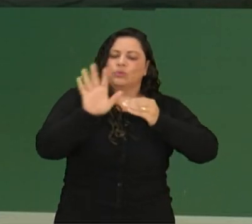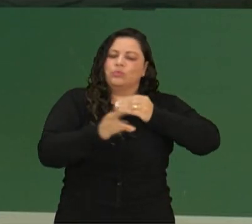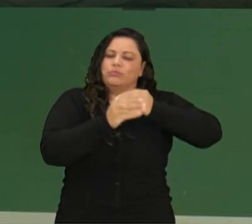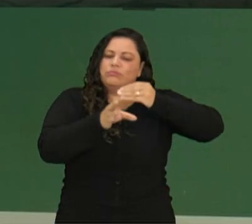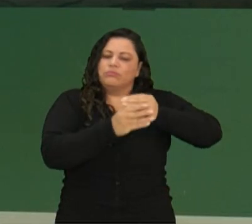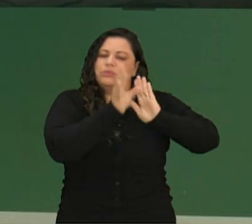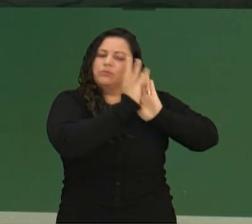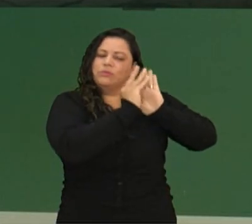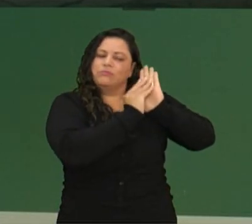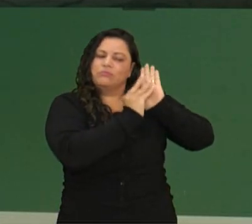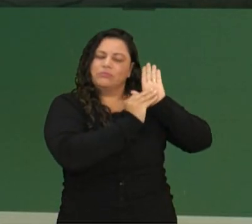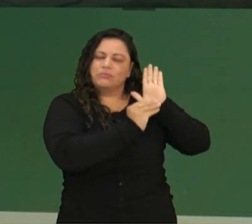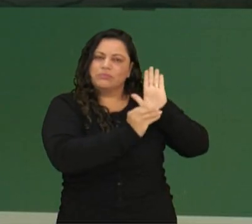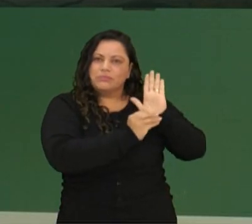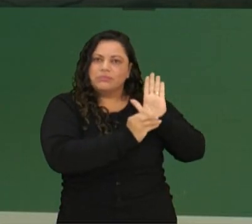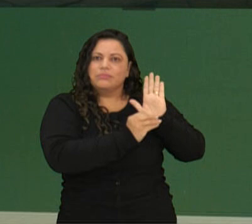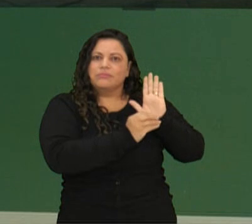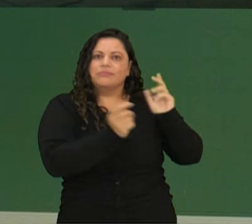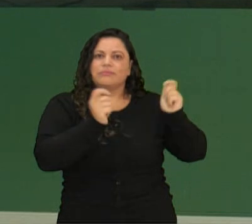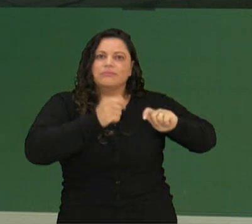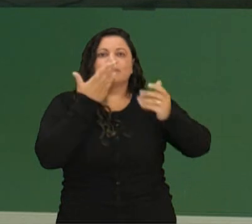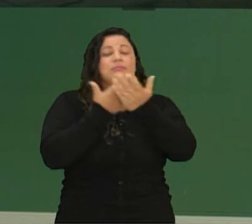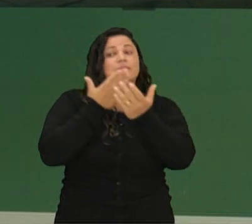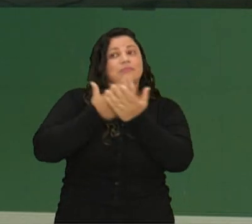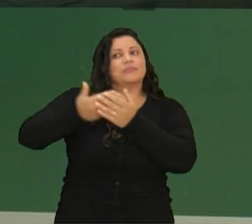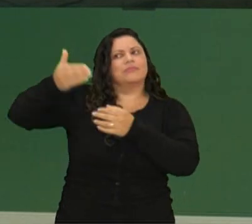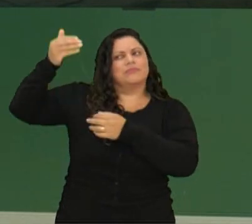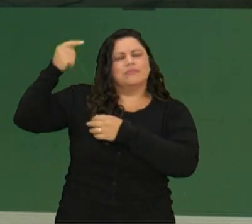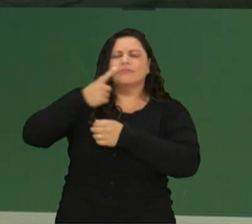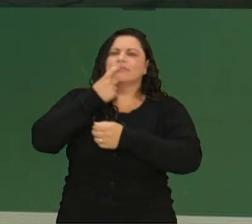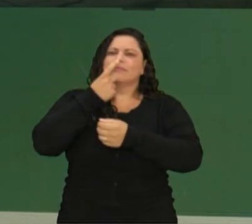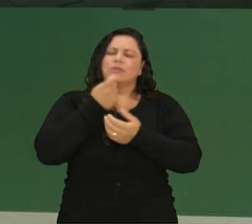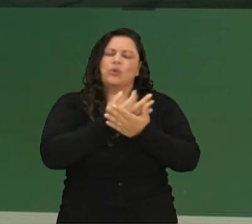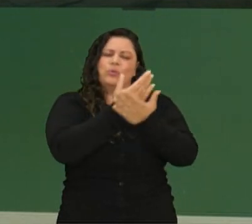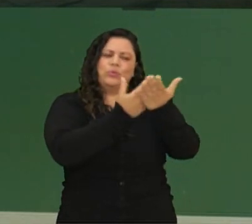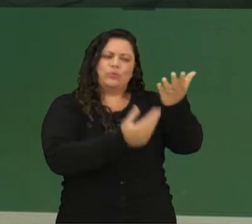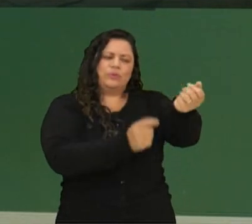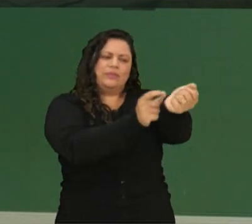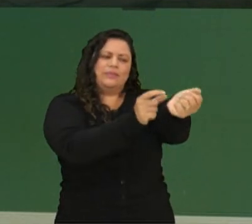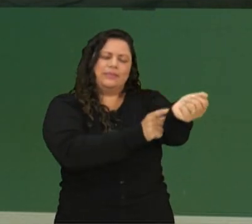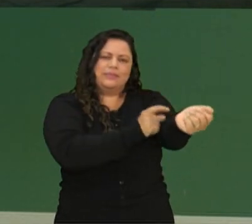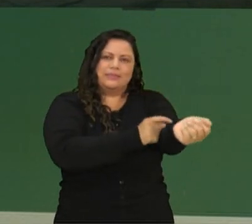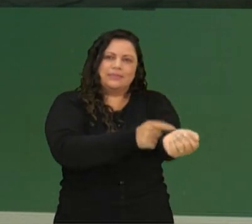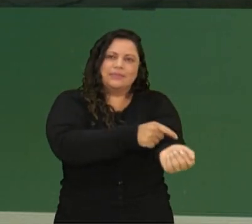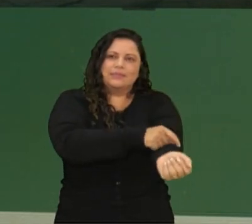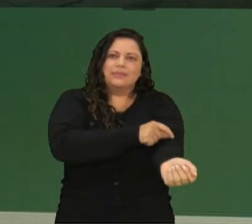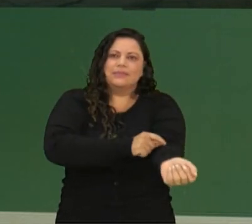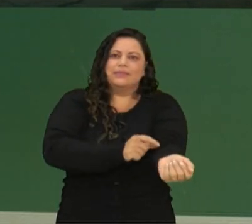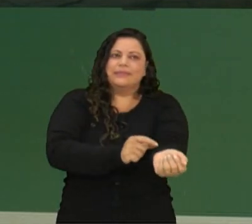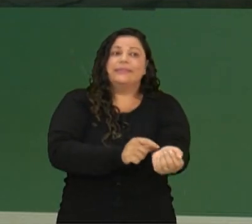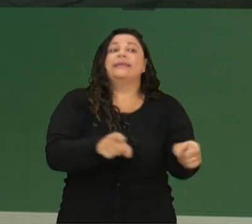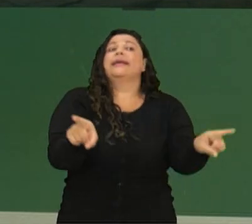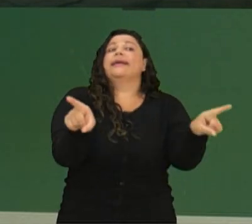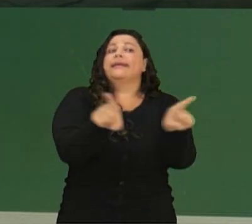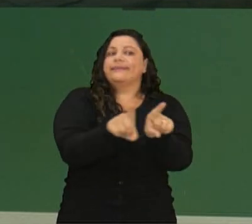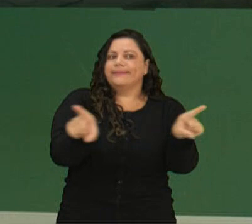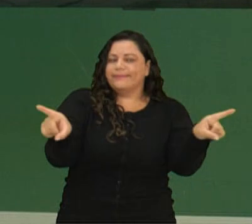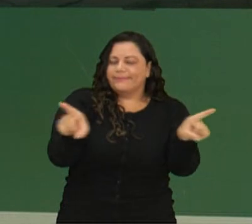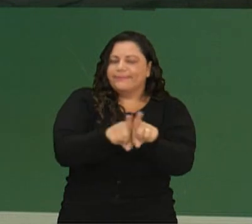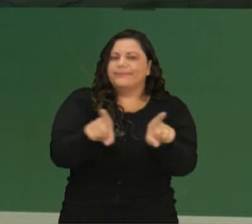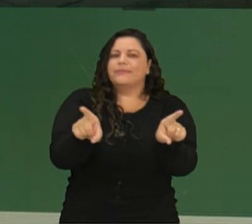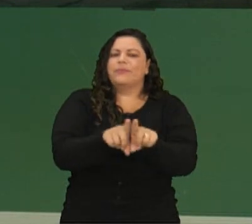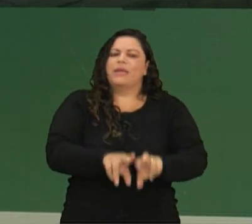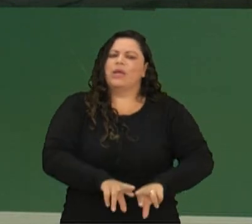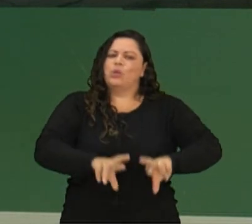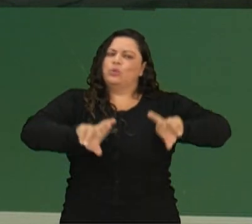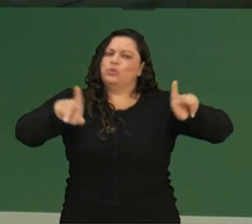sistema cardiovascular. Aulas passadas falamos sobre o sangue, os elementos aí, né, do sangue e também nós já falamos a